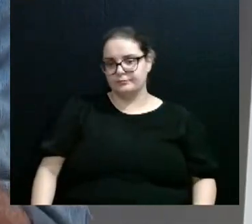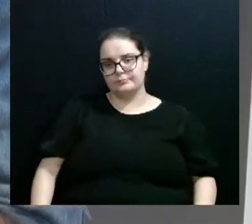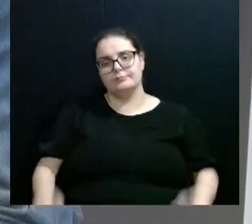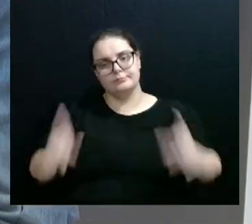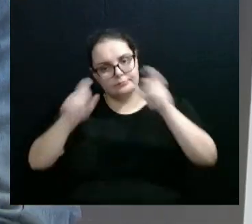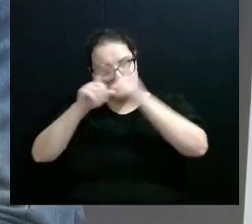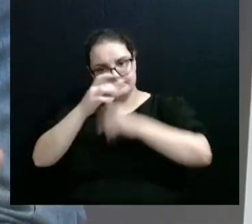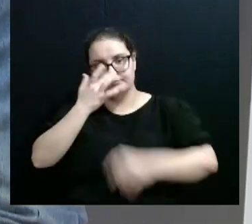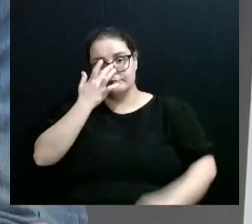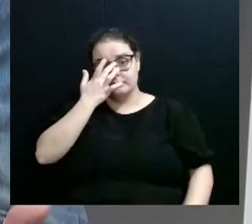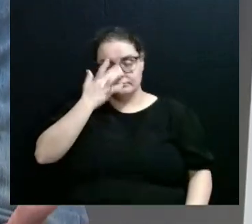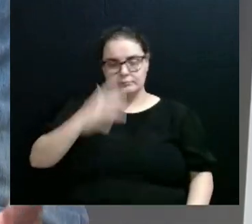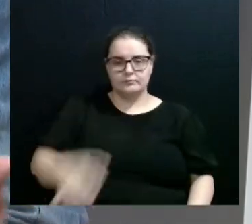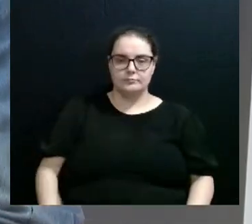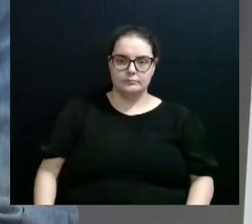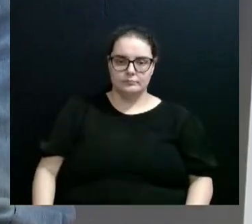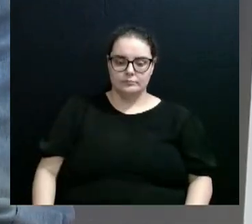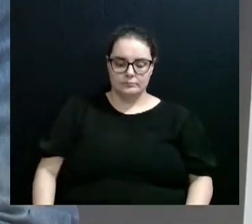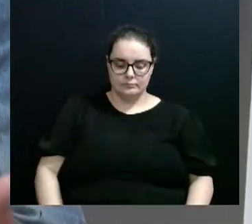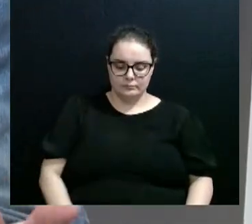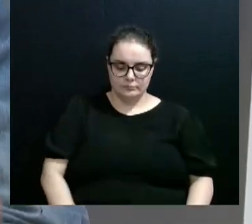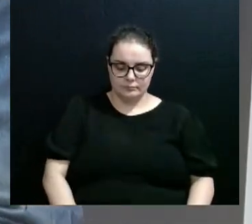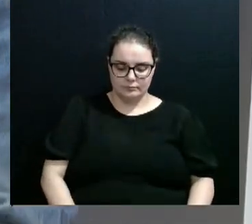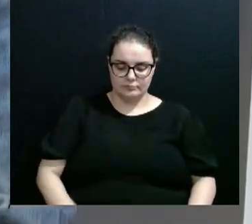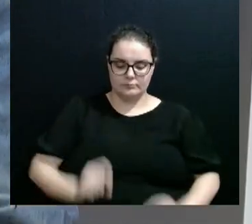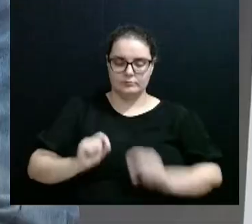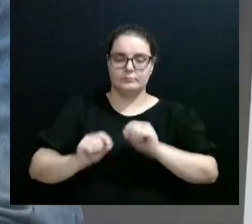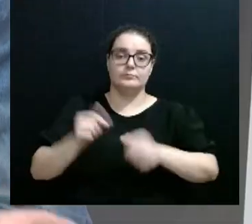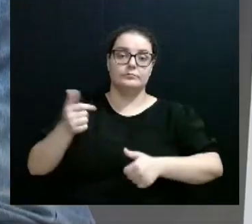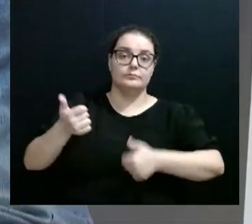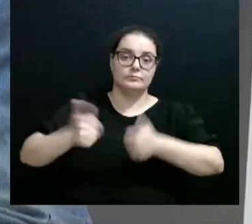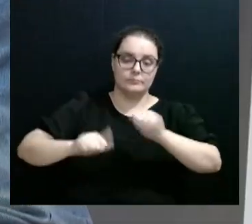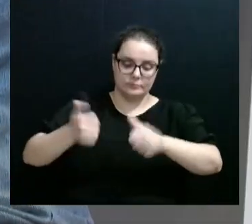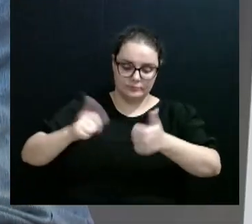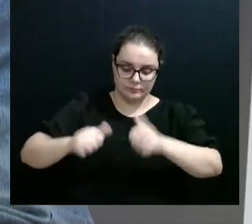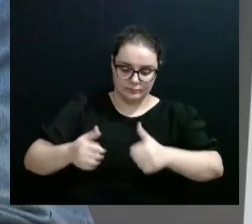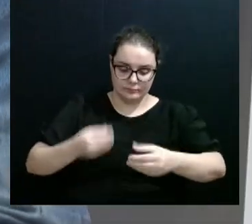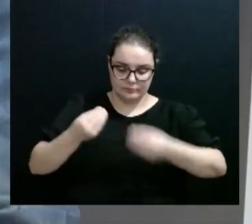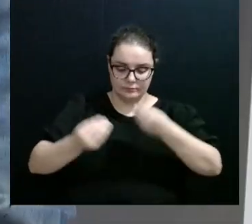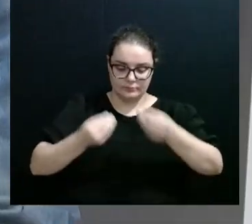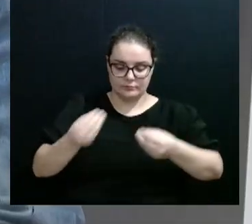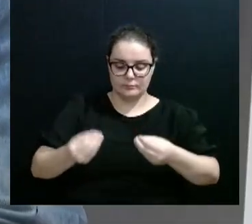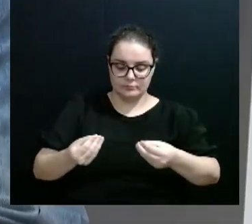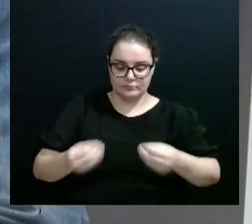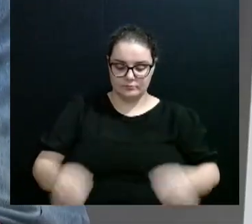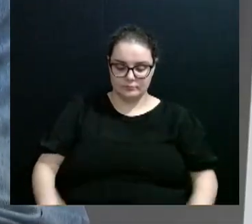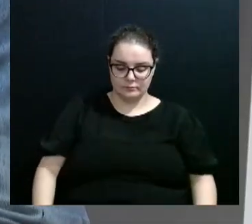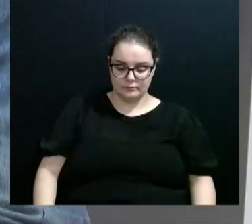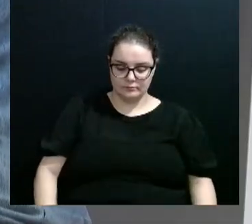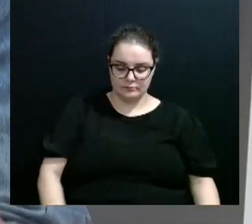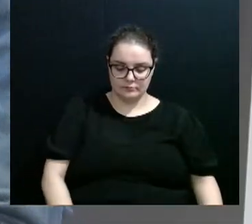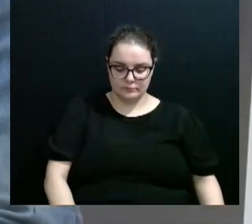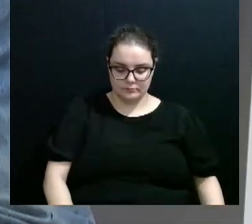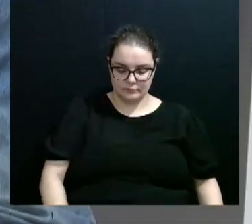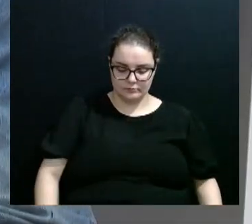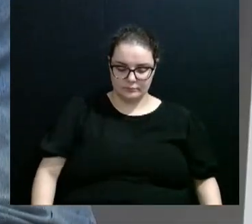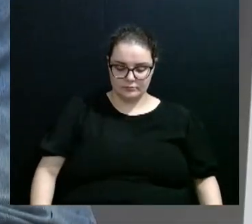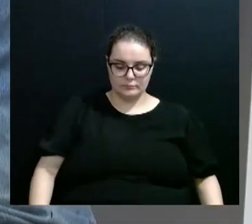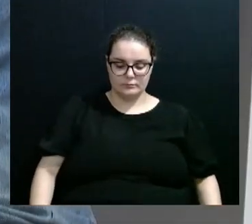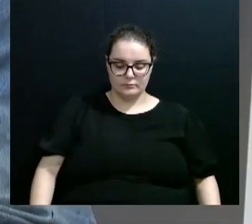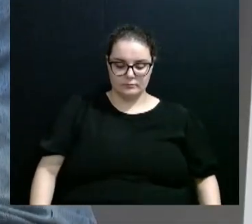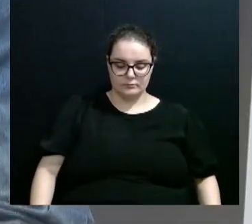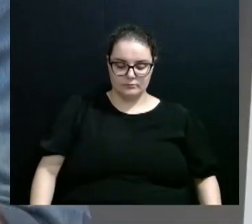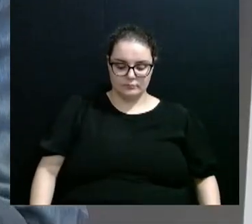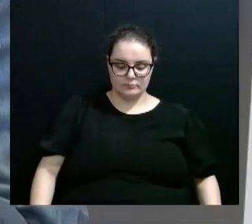ver quem julga, como julga, quem nos representa nesses momentos, tá? Em